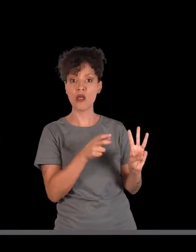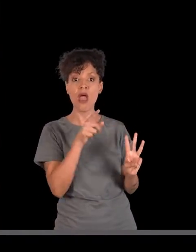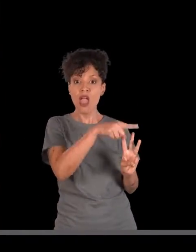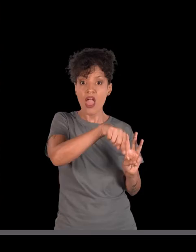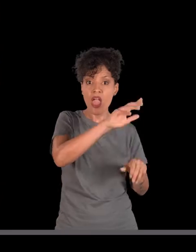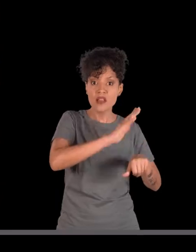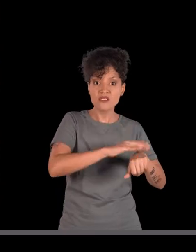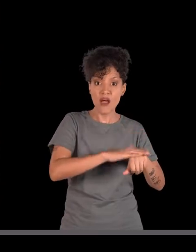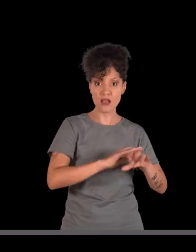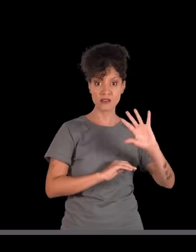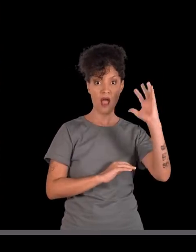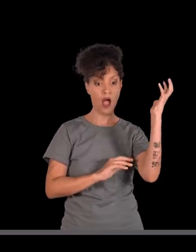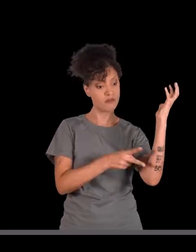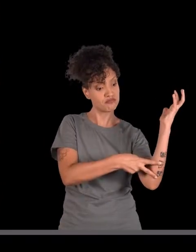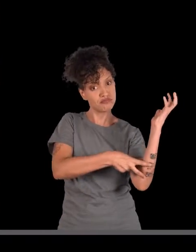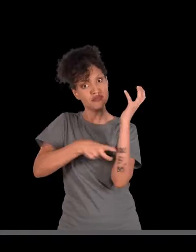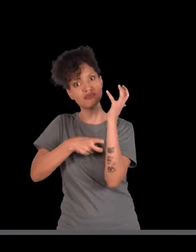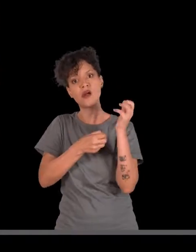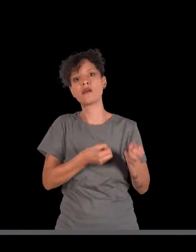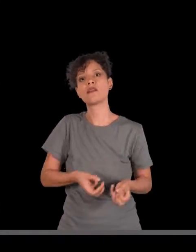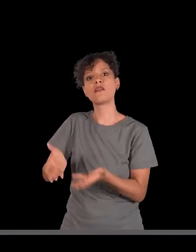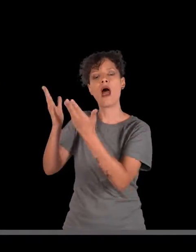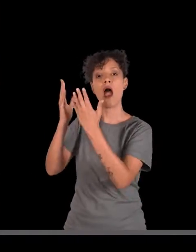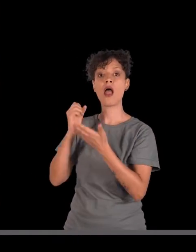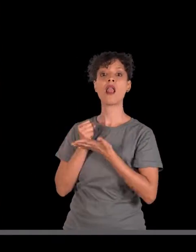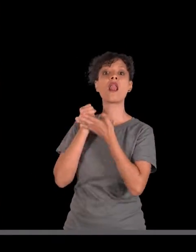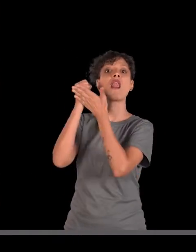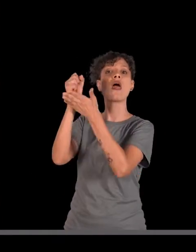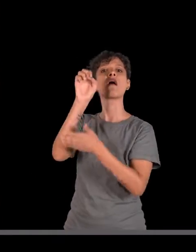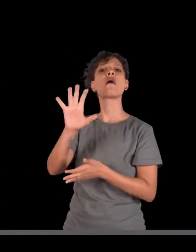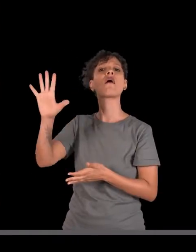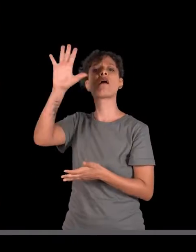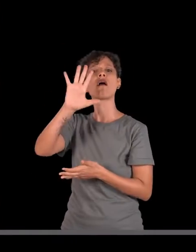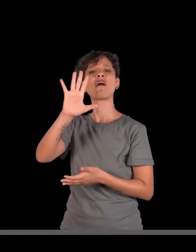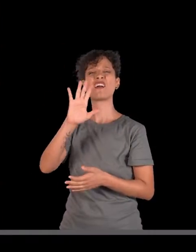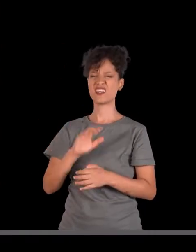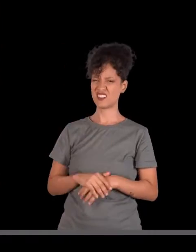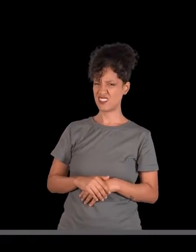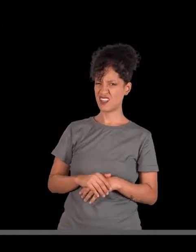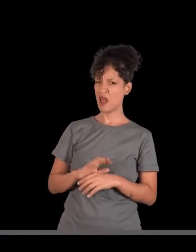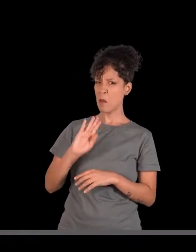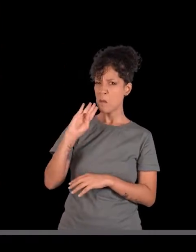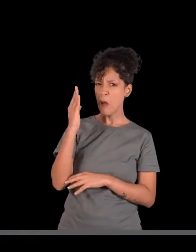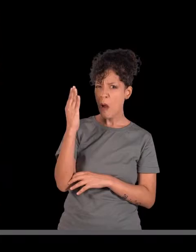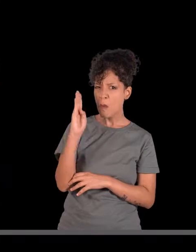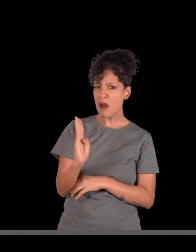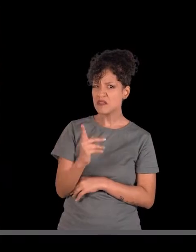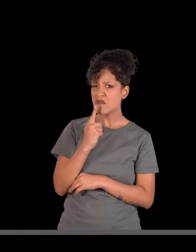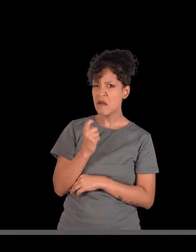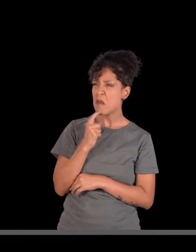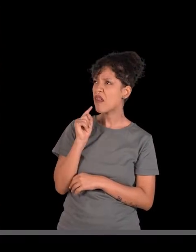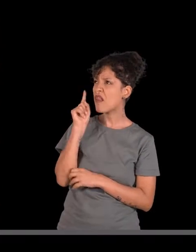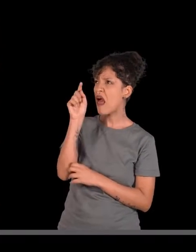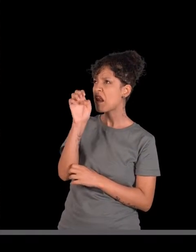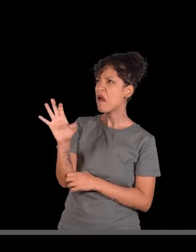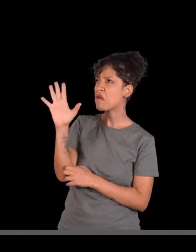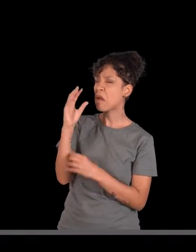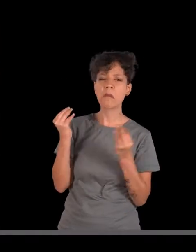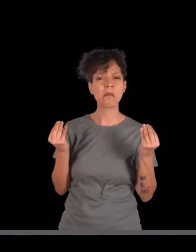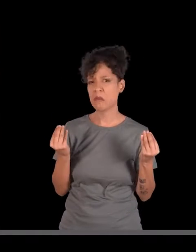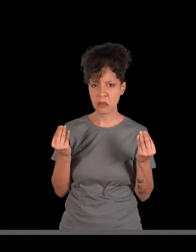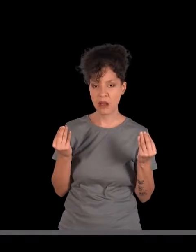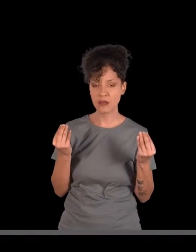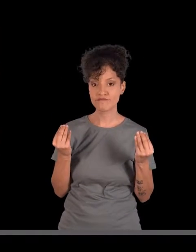eles, e esse pau-brasil era levado, né, para a Europa. E aí você vai parar para pensar, mas para que eu quero pau-brasil na Europa? Então, o